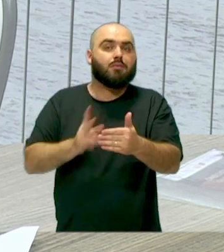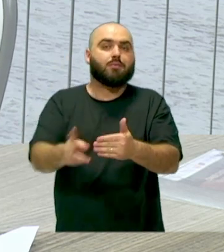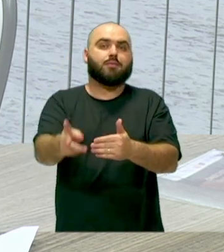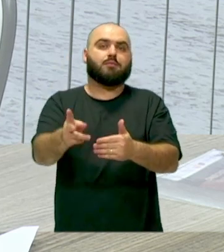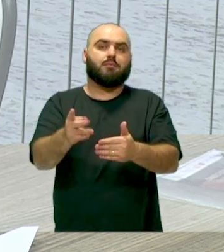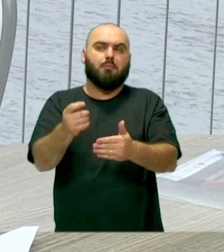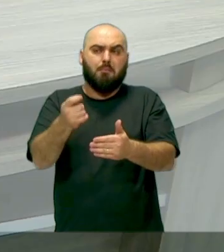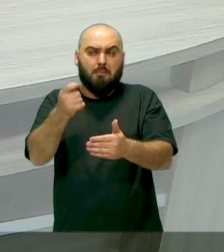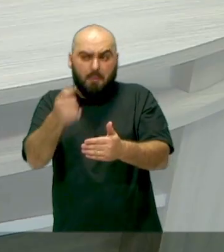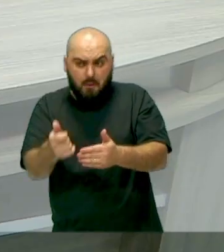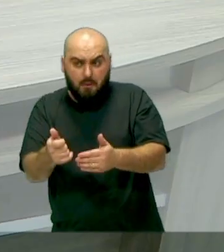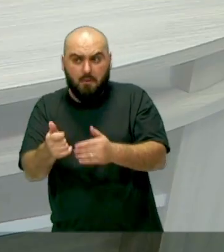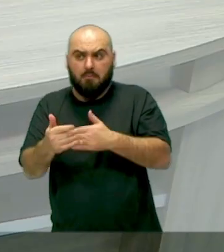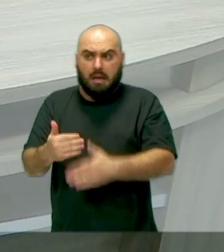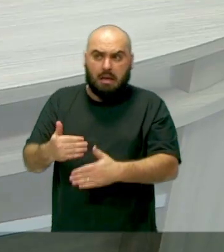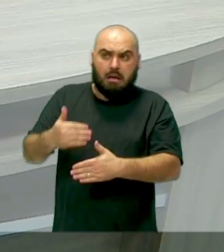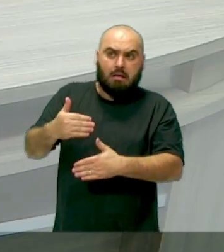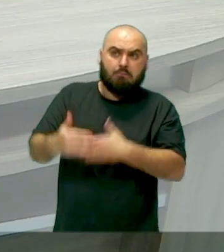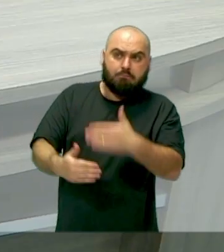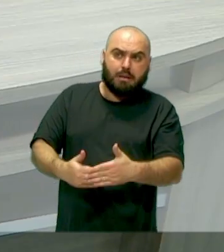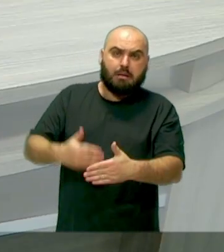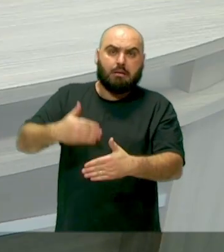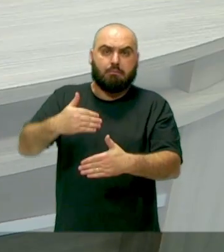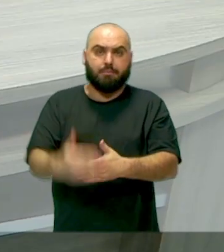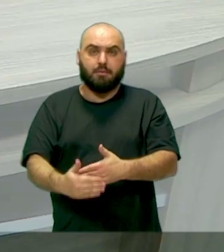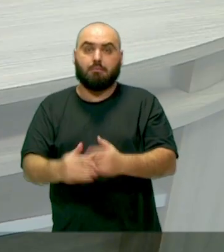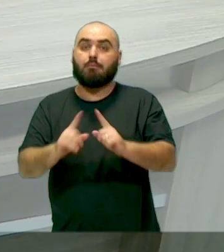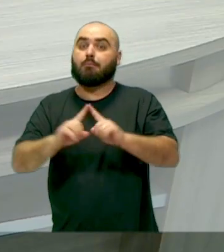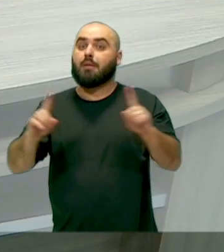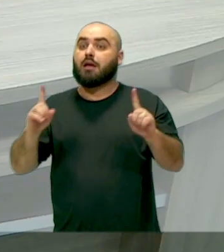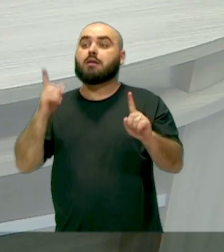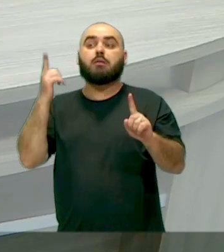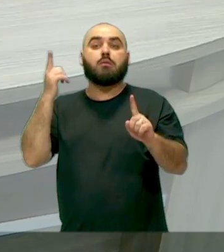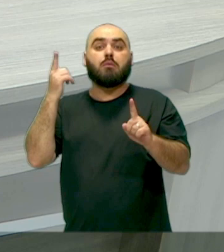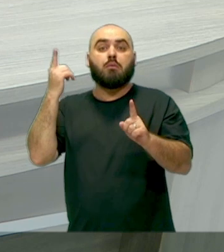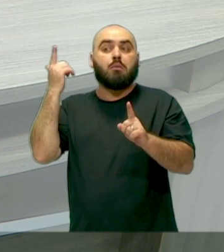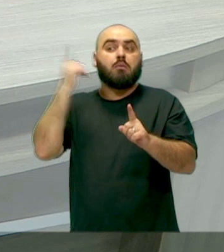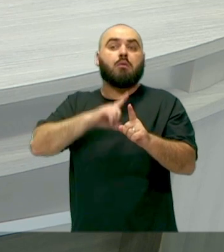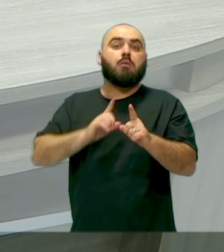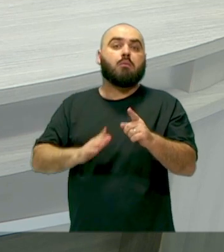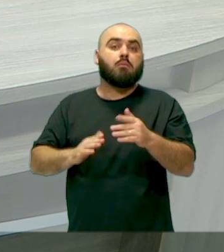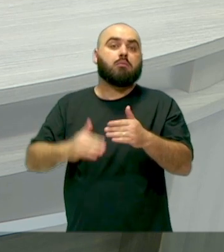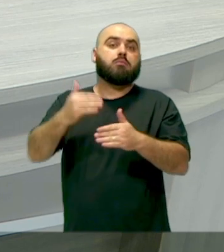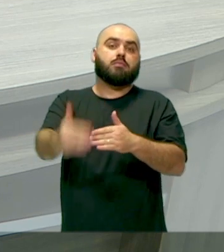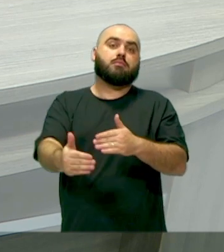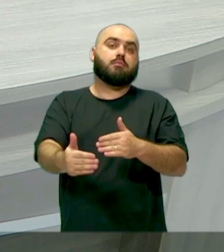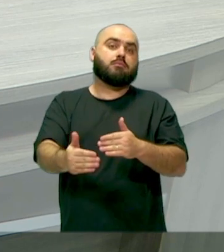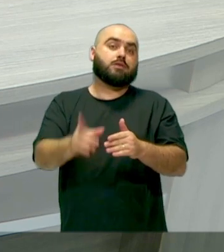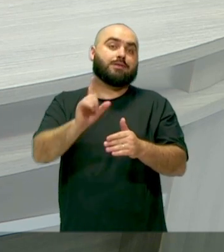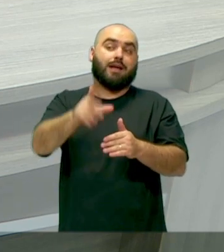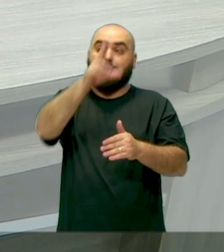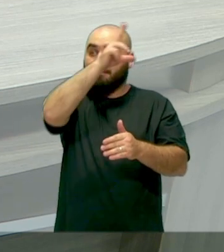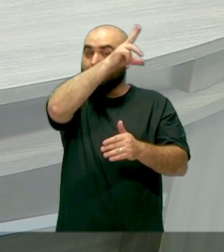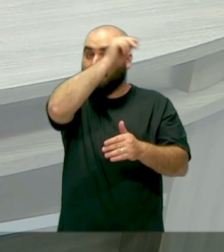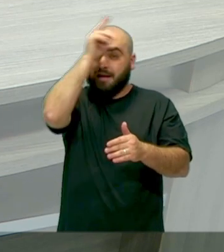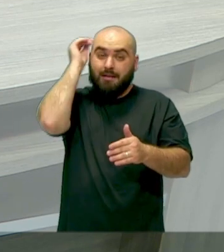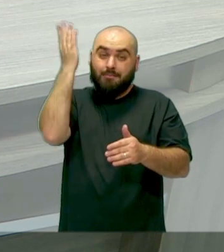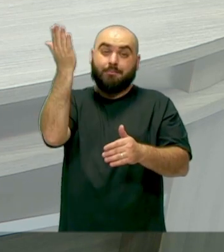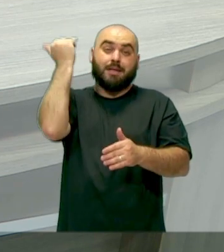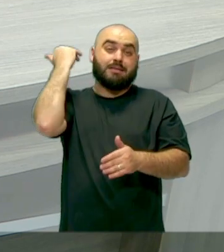pouco, gradativo, mas avançar, pelo menos, né? O que não houve no governo anterior.